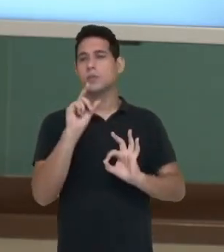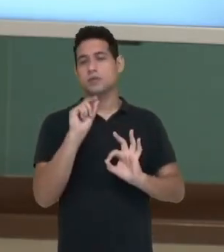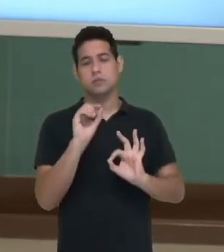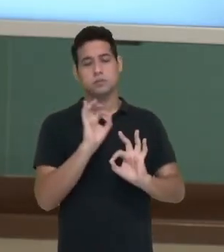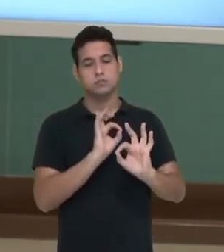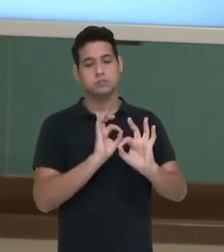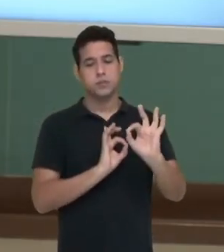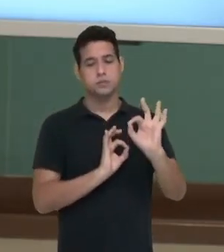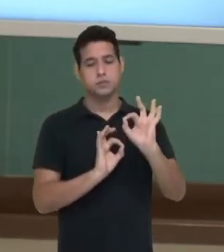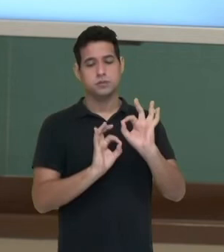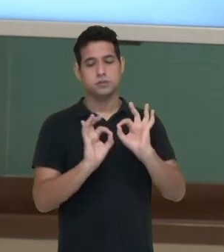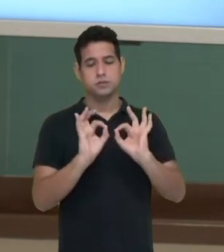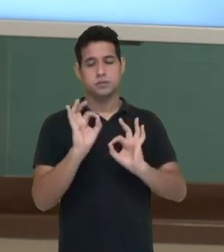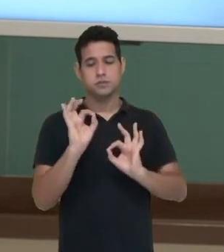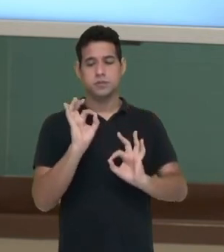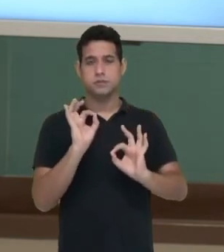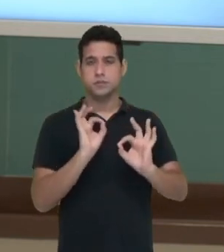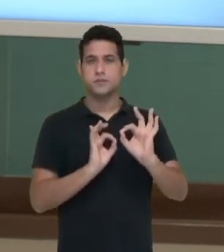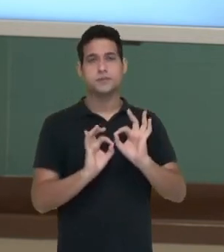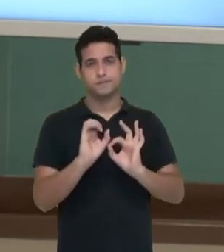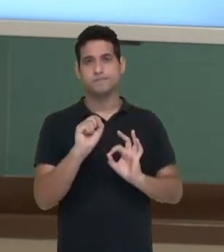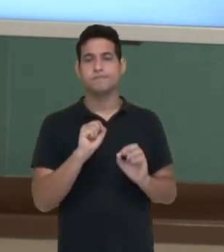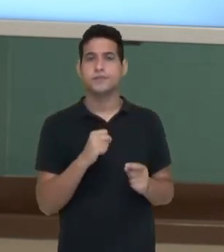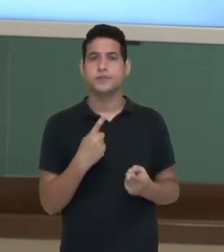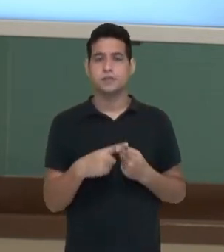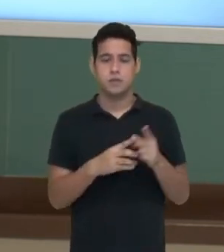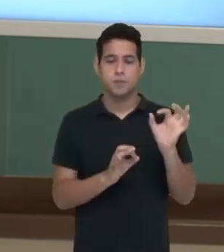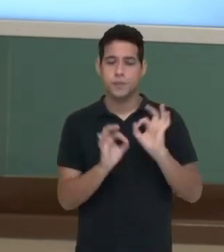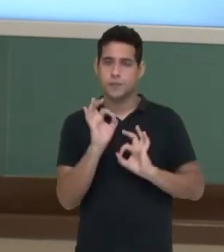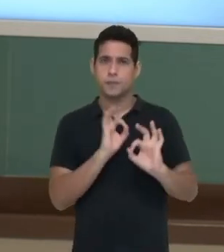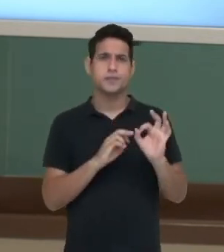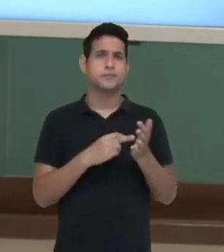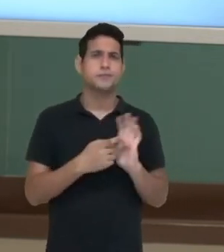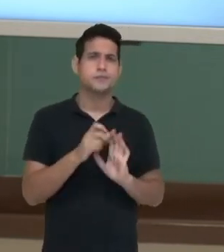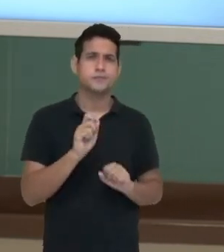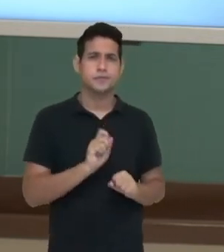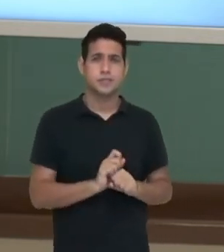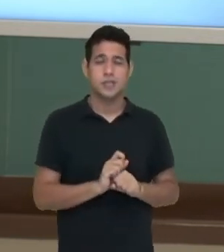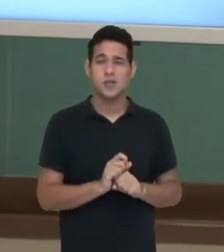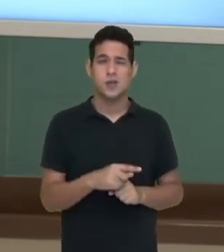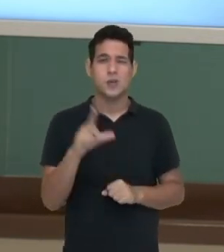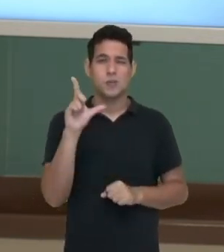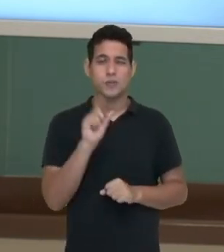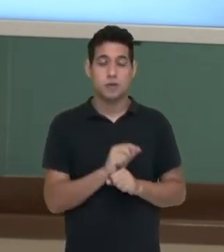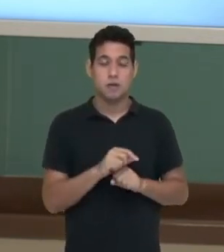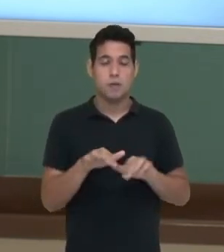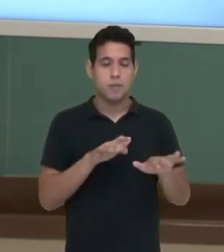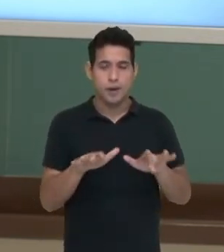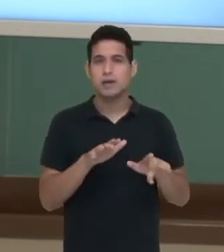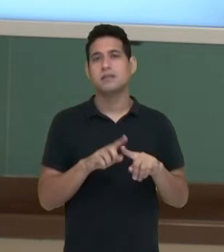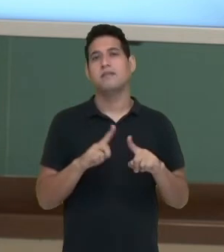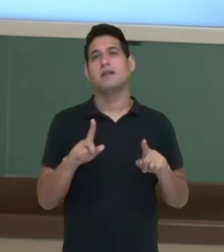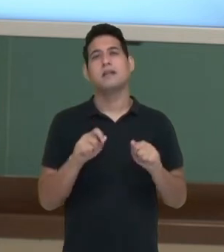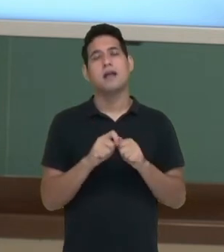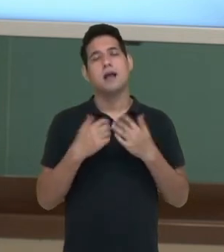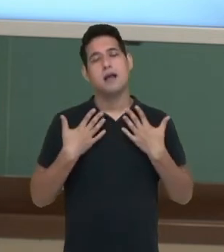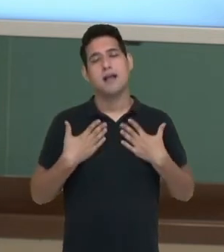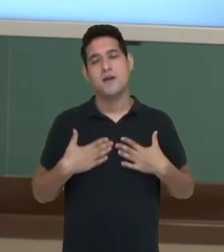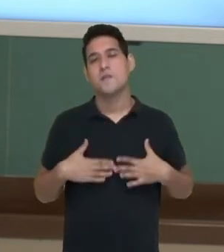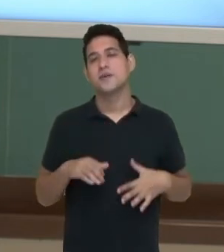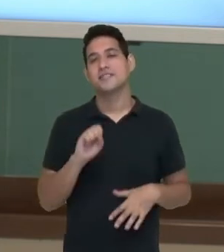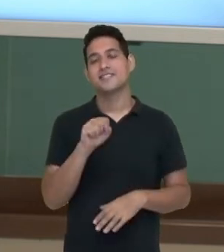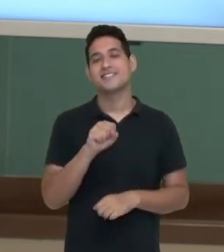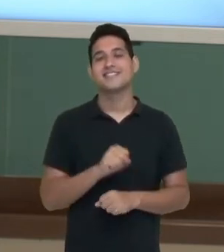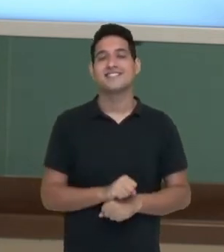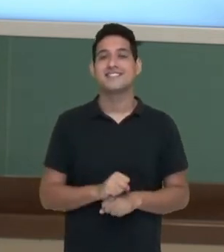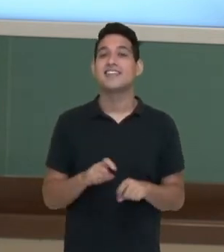em suas partículas, ou seja, as suas partículas vão estar em menor agitação, vão estar mais calminhas ali.